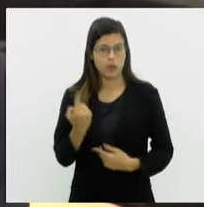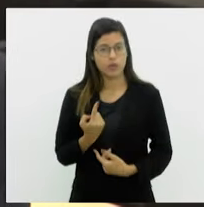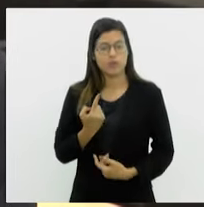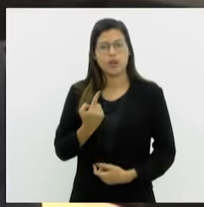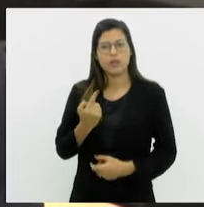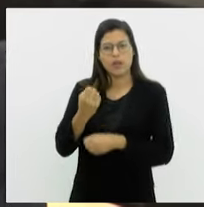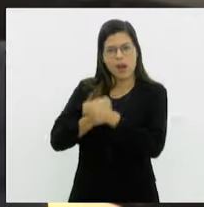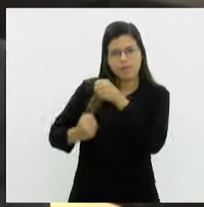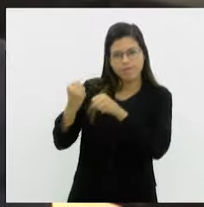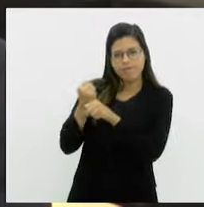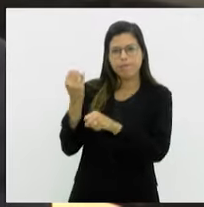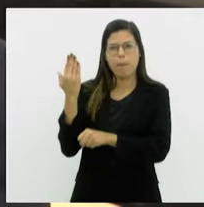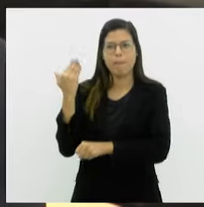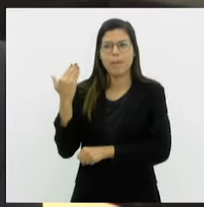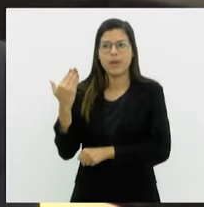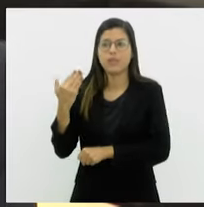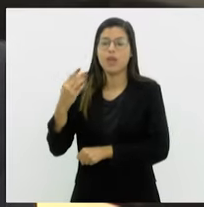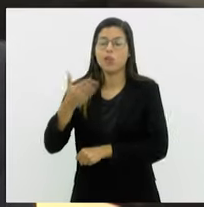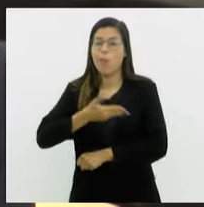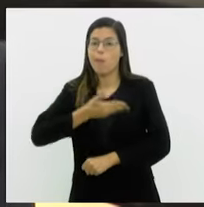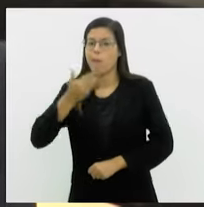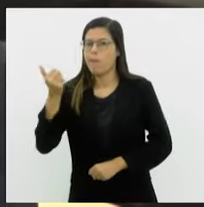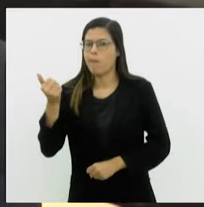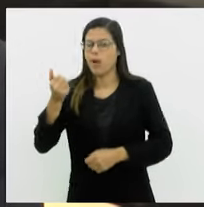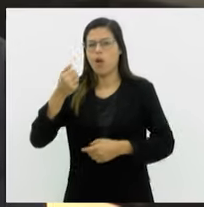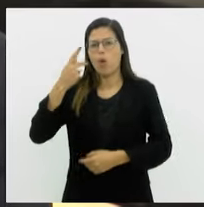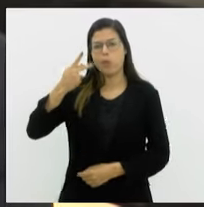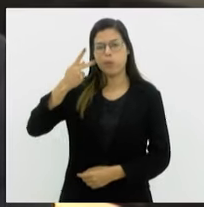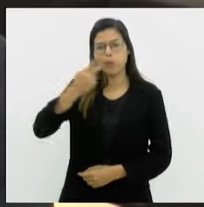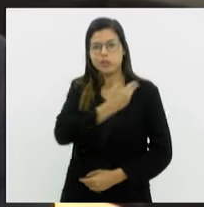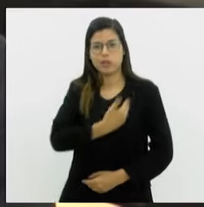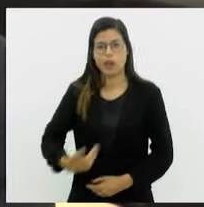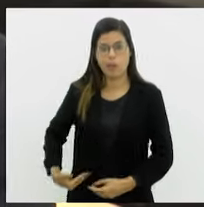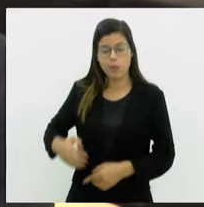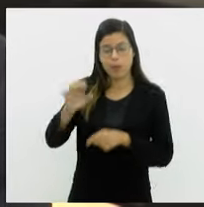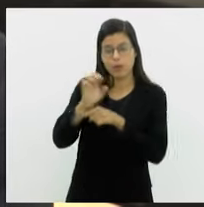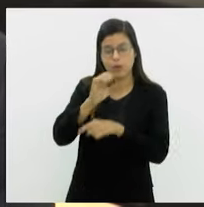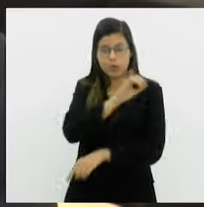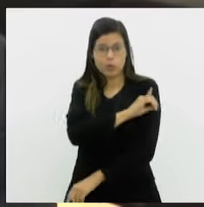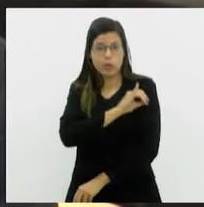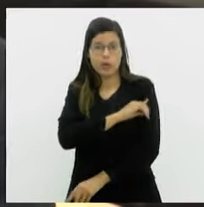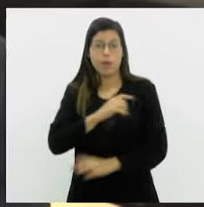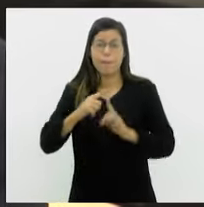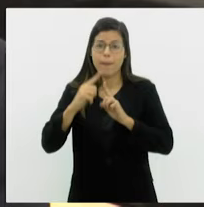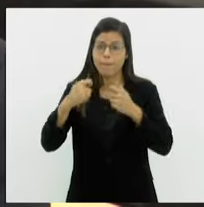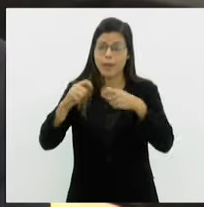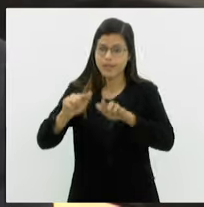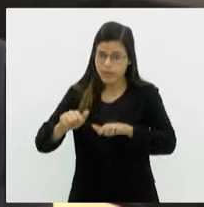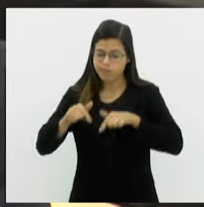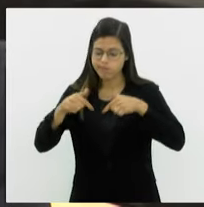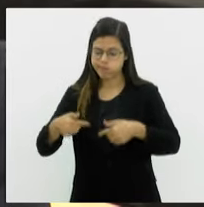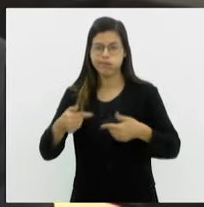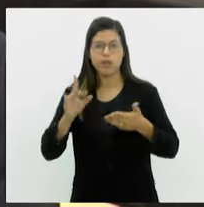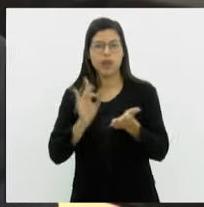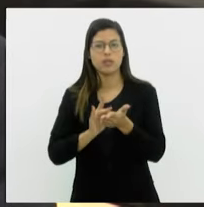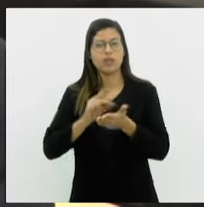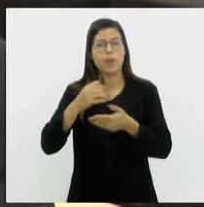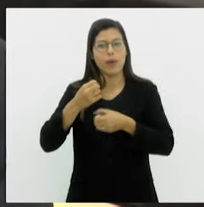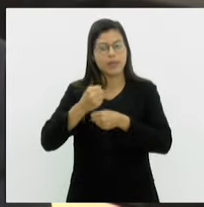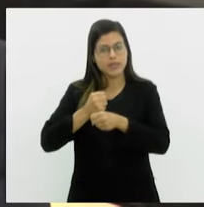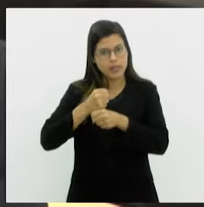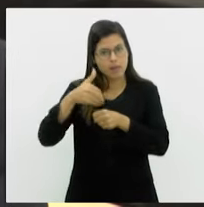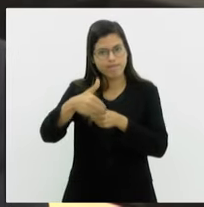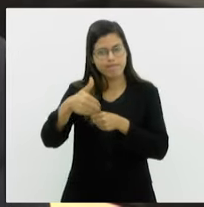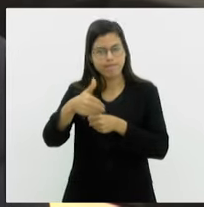no ano passado o prêmio de melhor política pública do Estado do Rio de Janeiro, mas a gente precisa consolidar nesse ano de 2024 esse